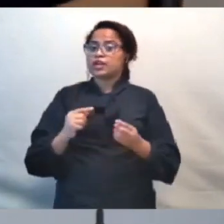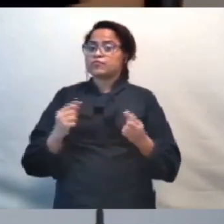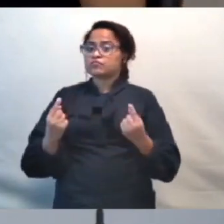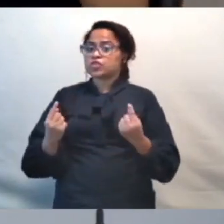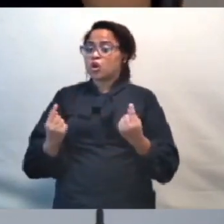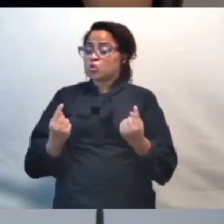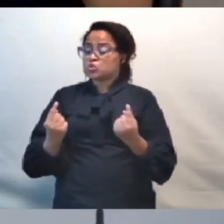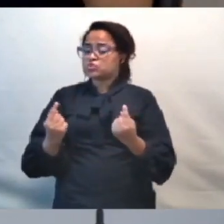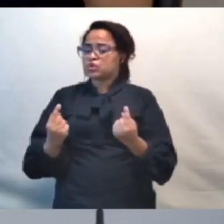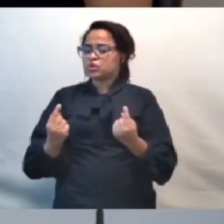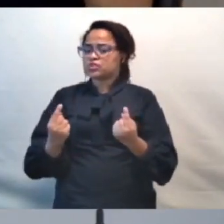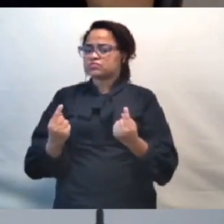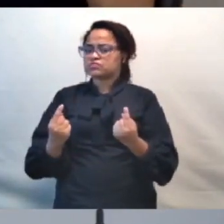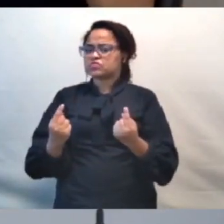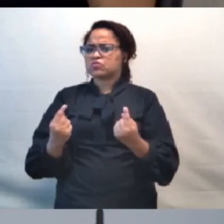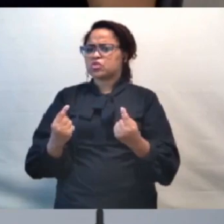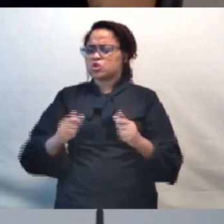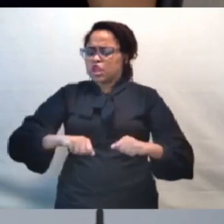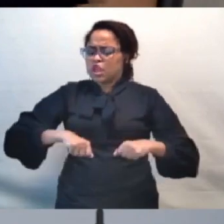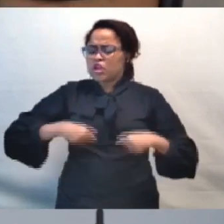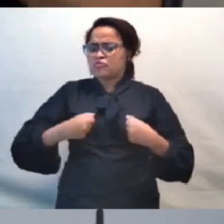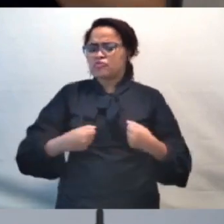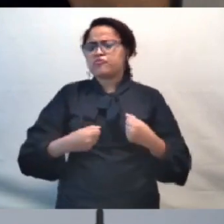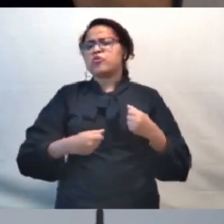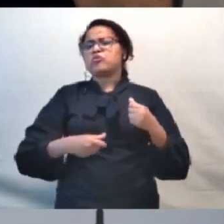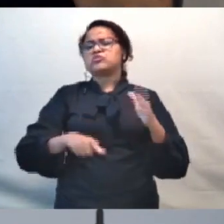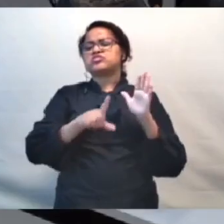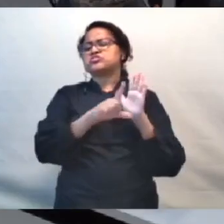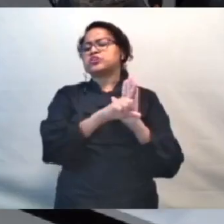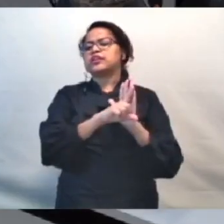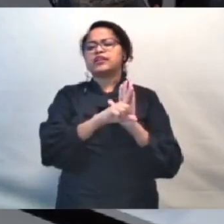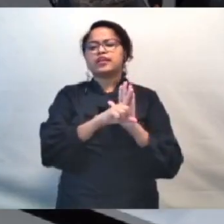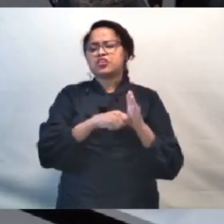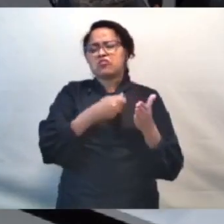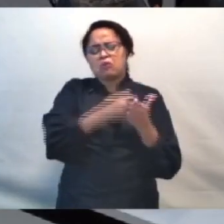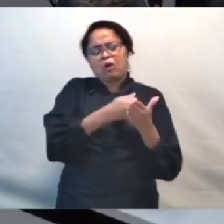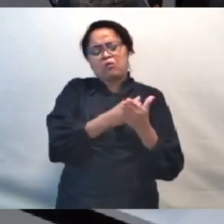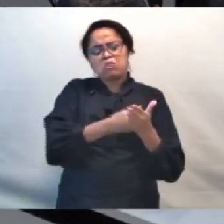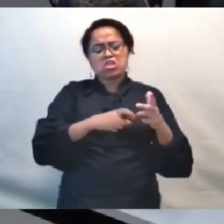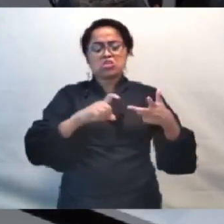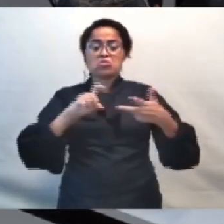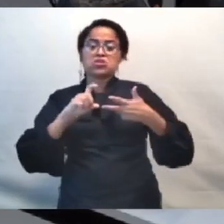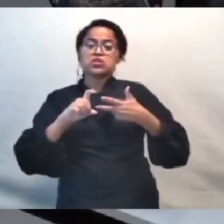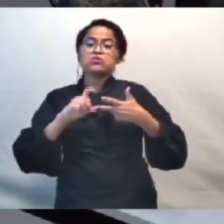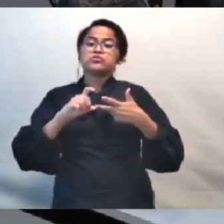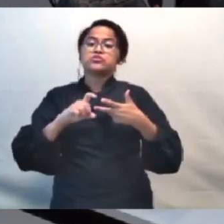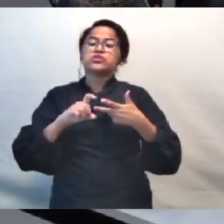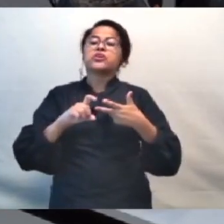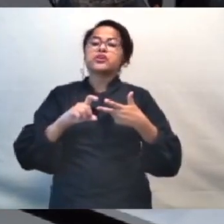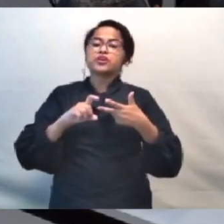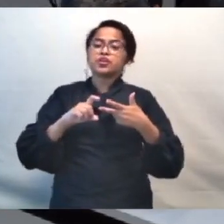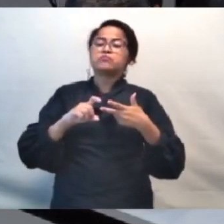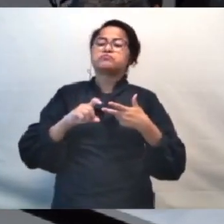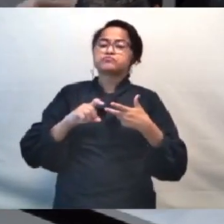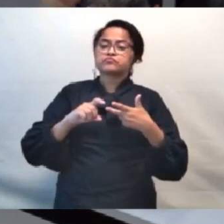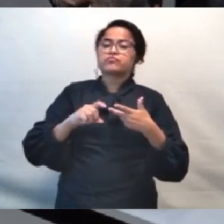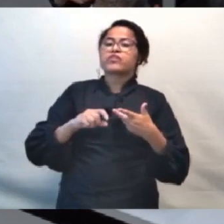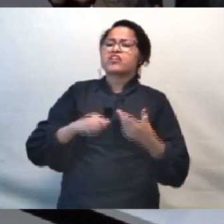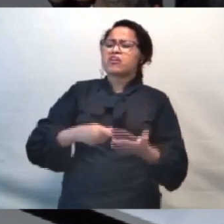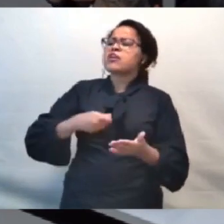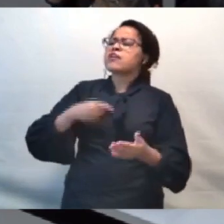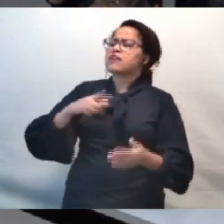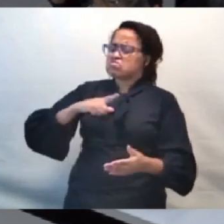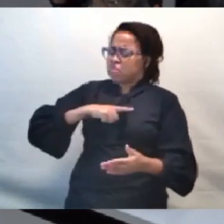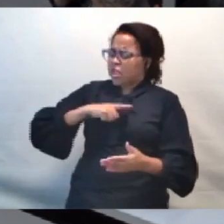que obrigue o executivo a fazer com que aquilo seja, evidentemente, gasto em algum momento. Mas eu creio